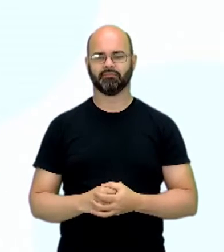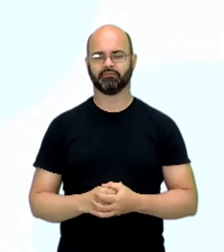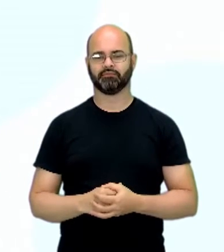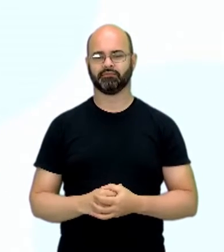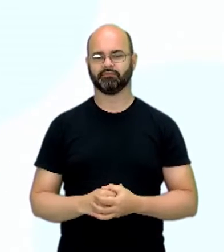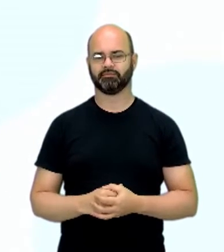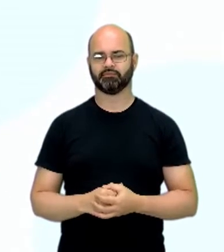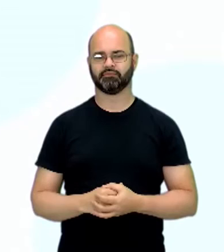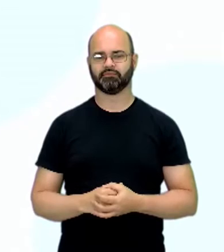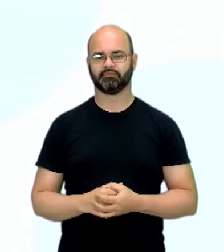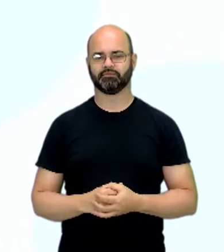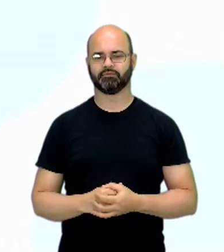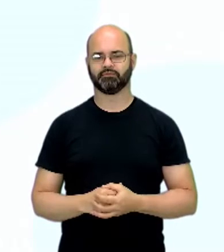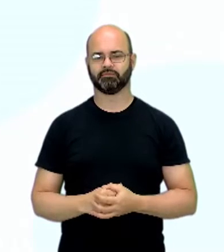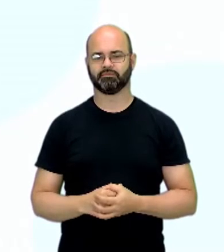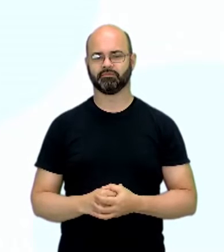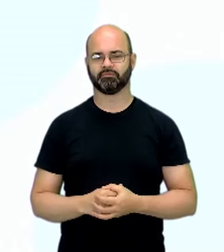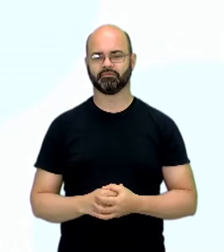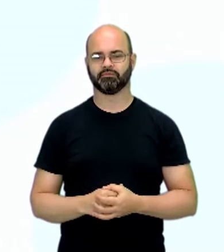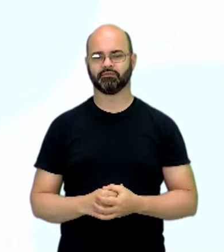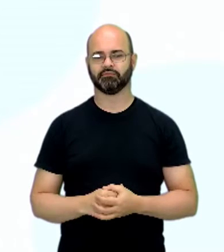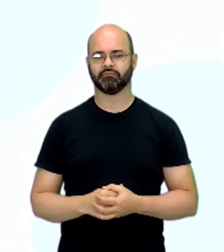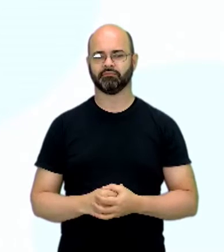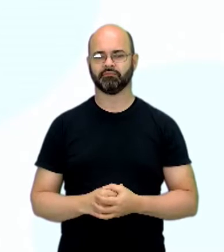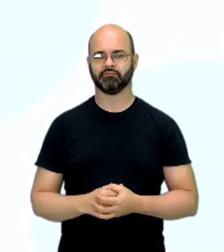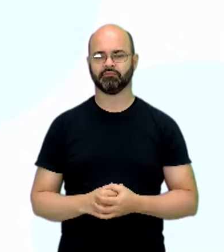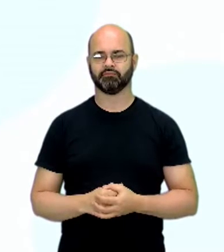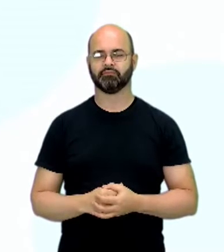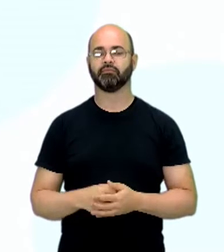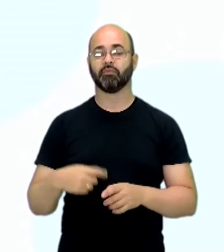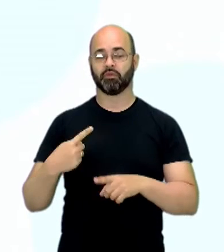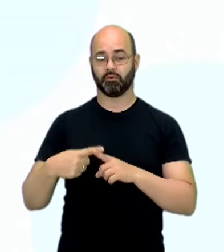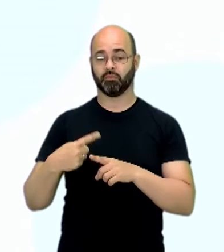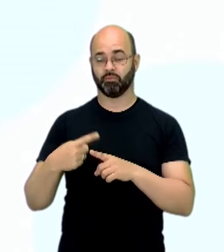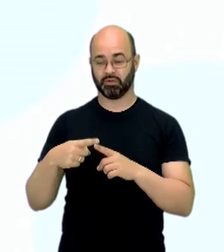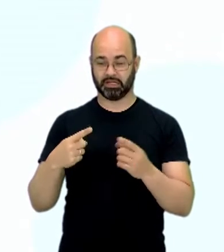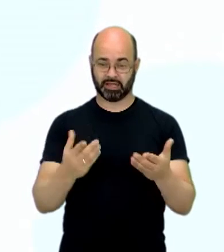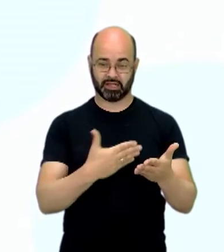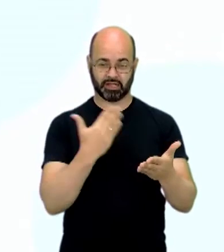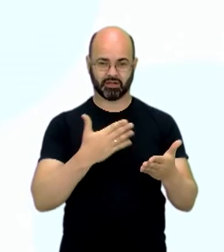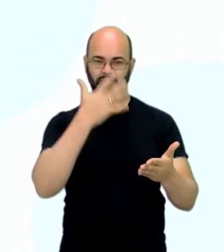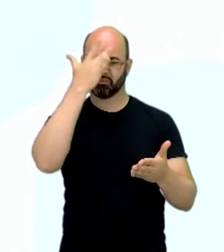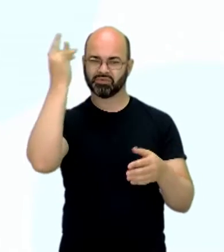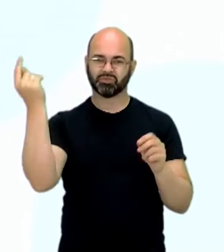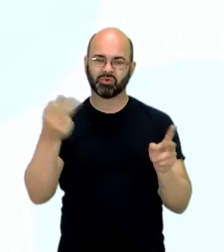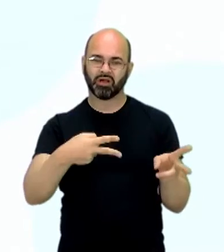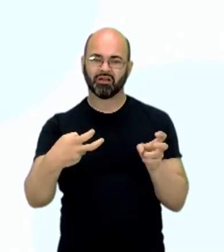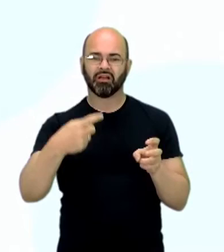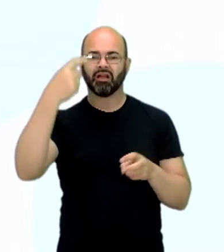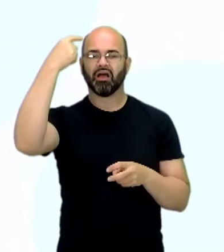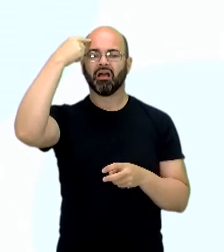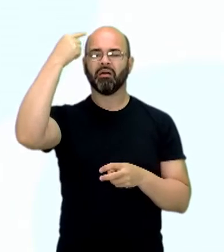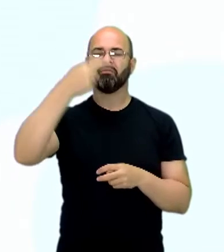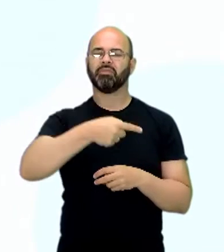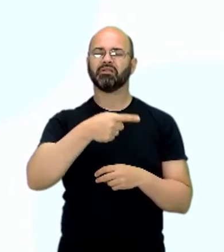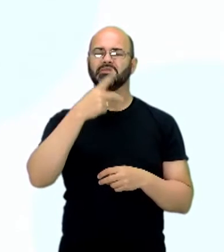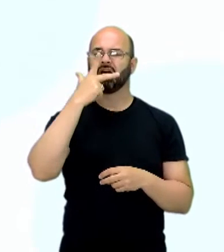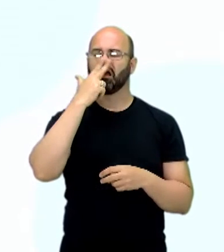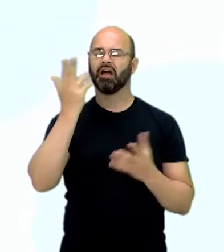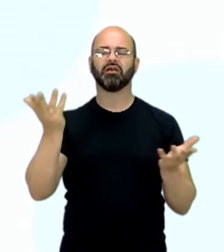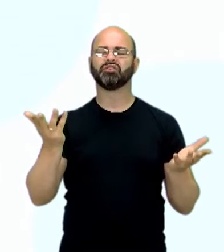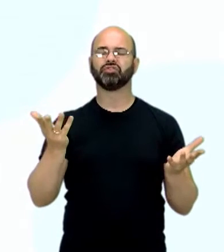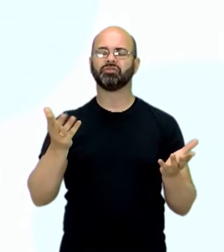Because there is a perception of it. Há uma percepção sobre a leitura as a mundane